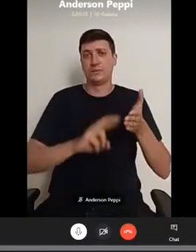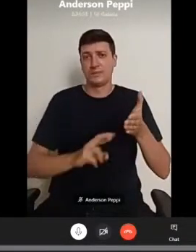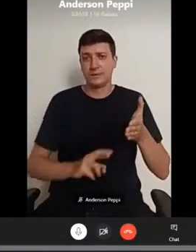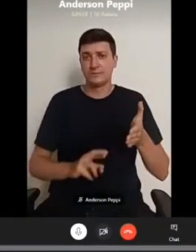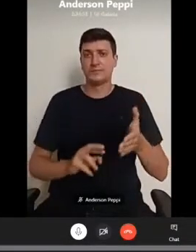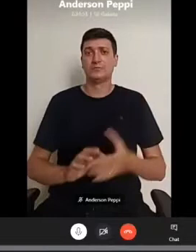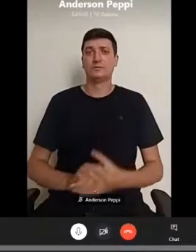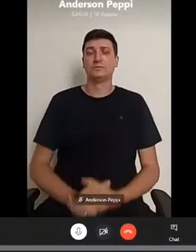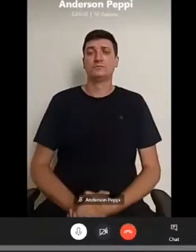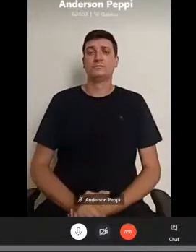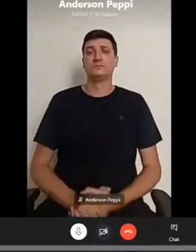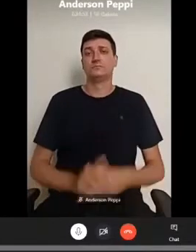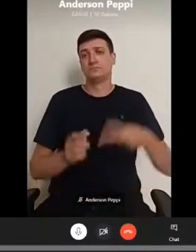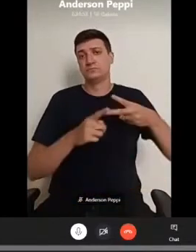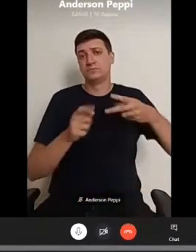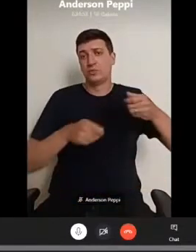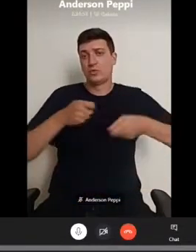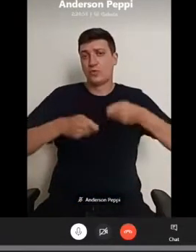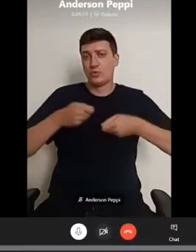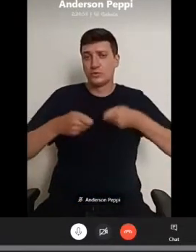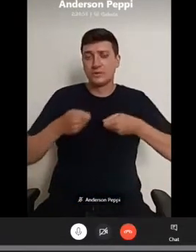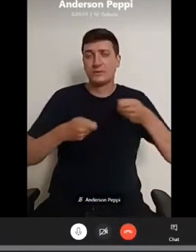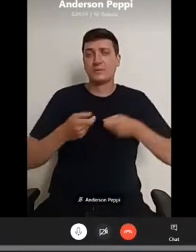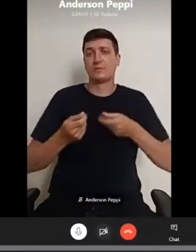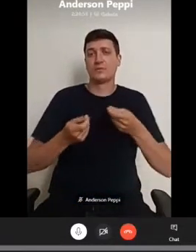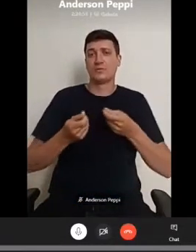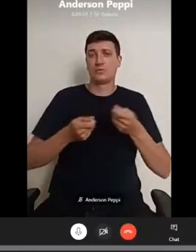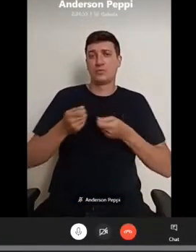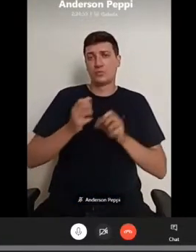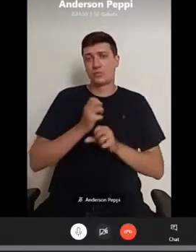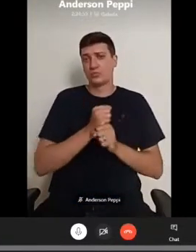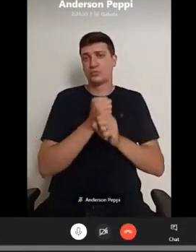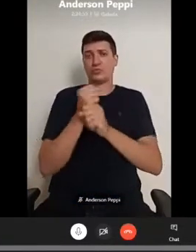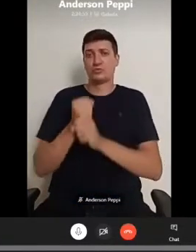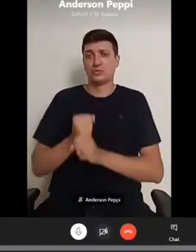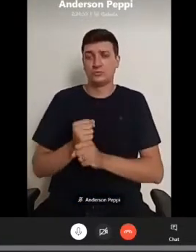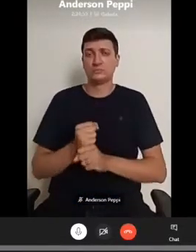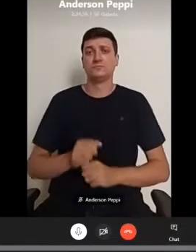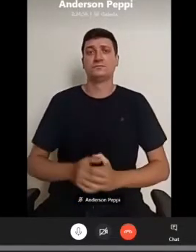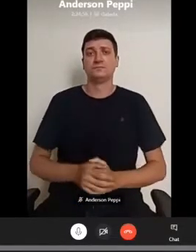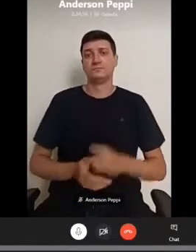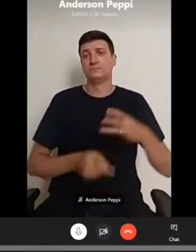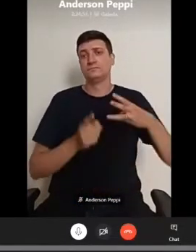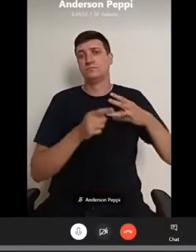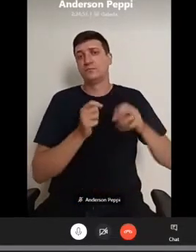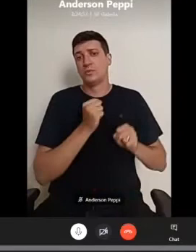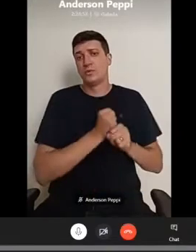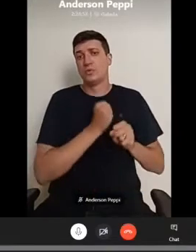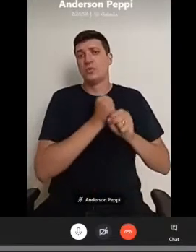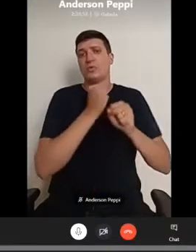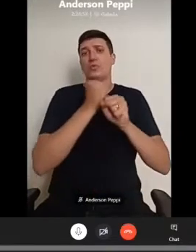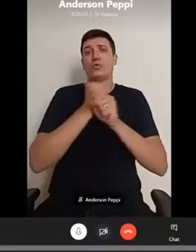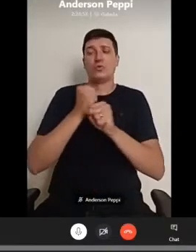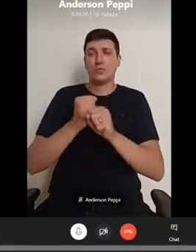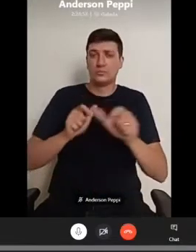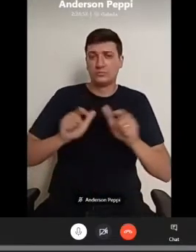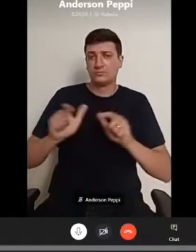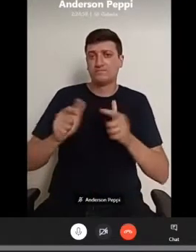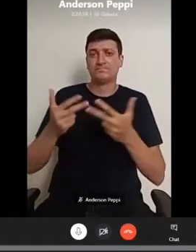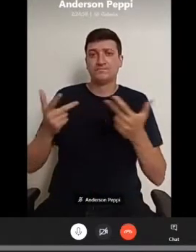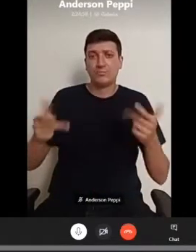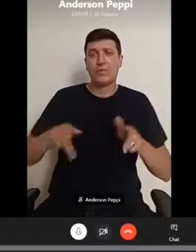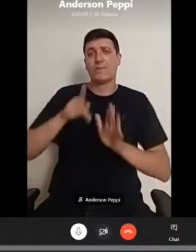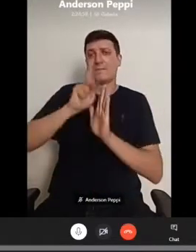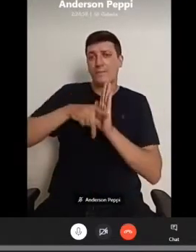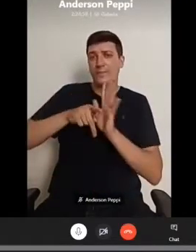Orçamento, Finanças e Contabilidade, Obras, Serviços Públicos, Planejamento, Uso,